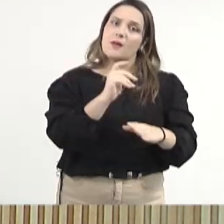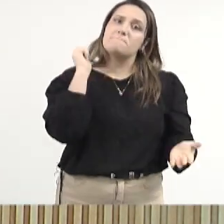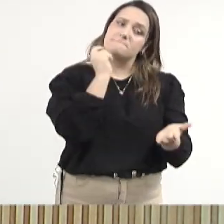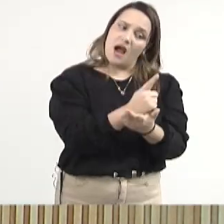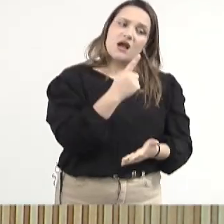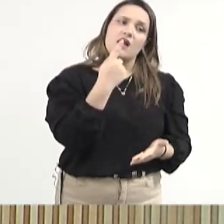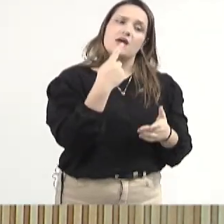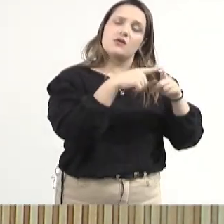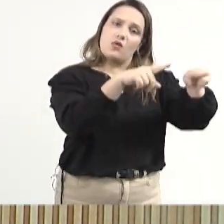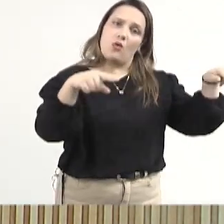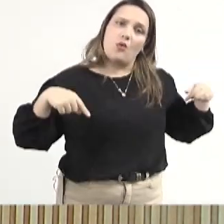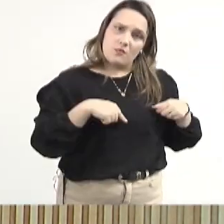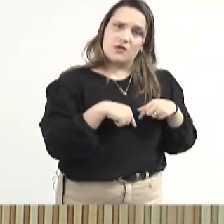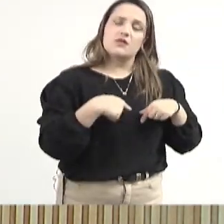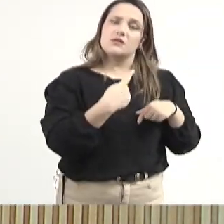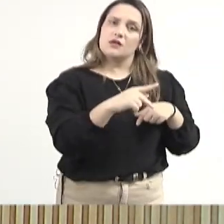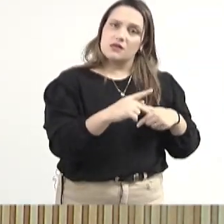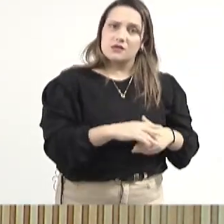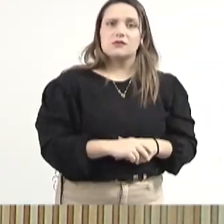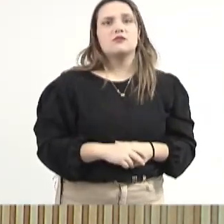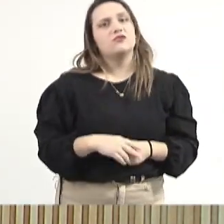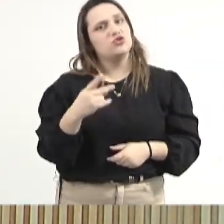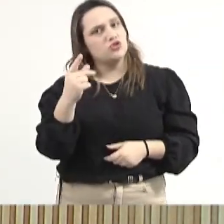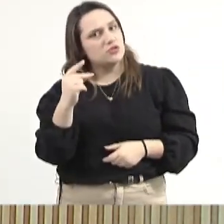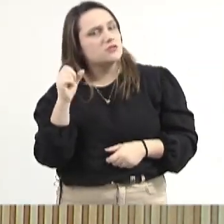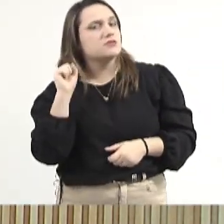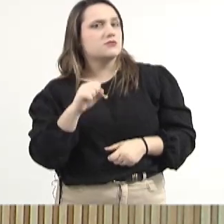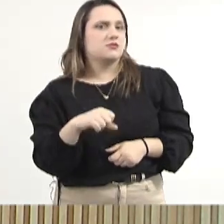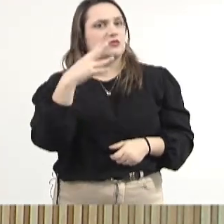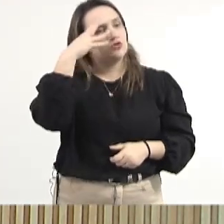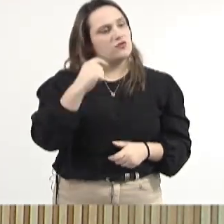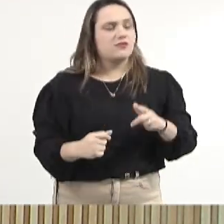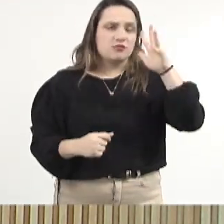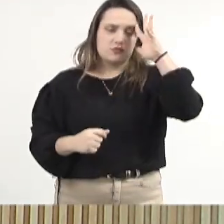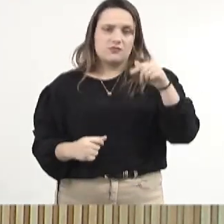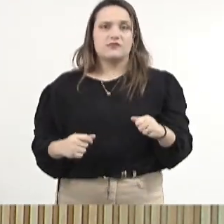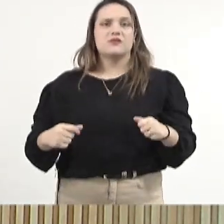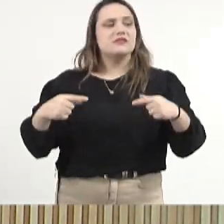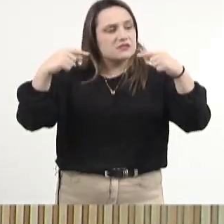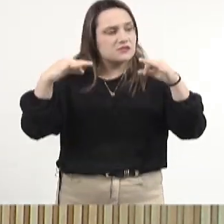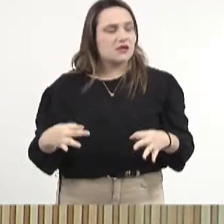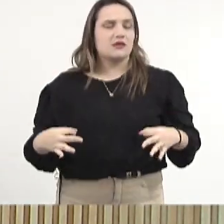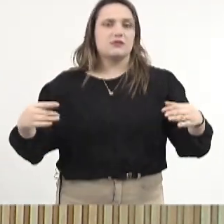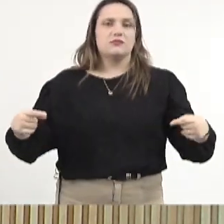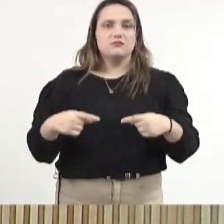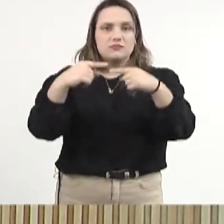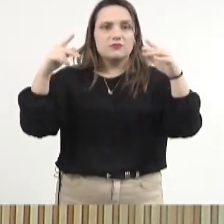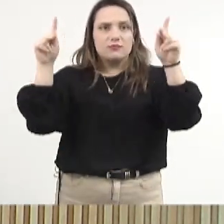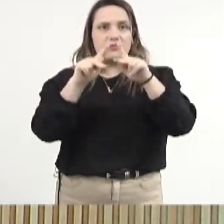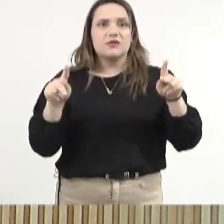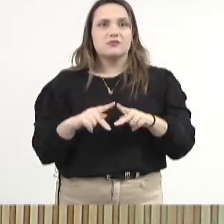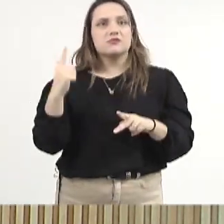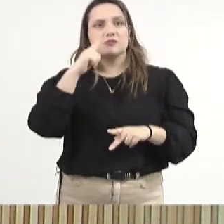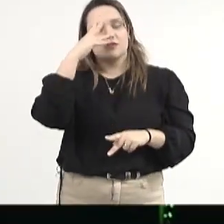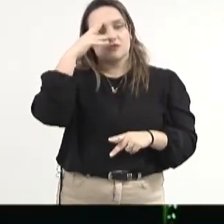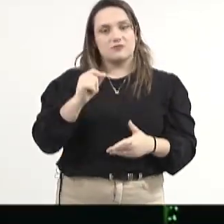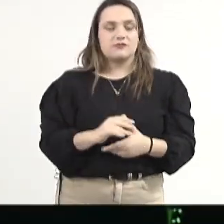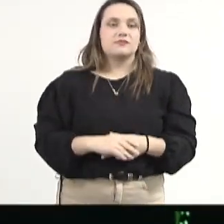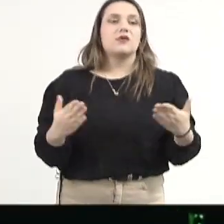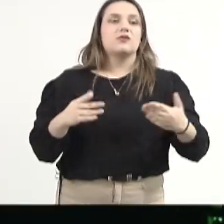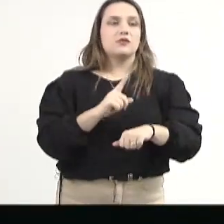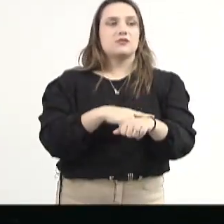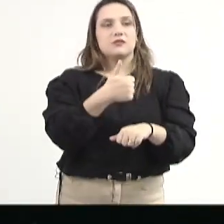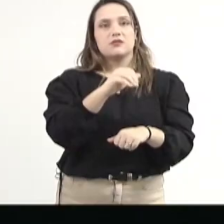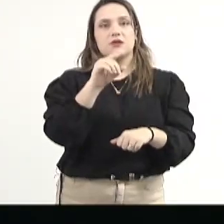e, dentro do possível, também devidamente indenizados e que uma solução a mais justa possível possa ser encontrada. 10 horas